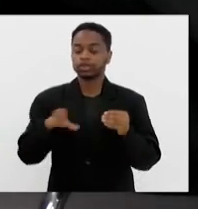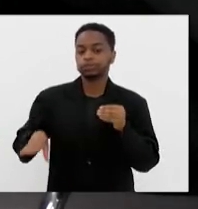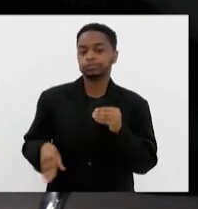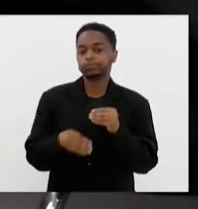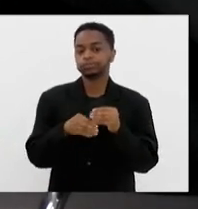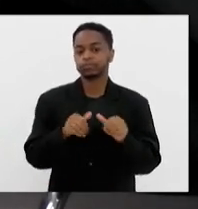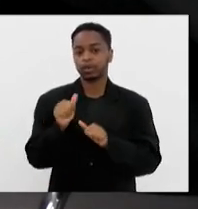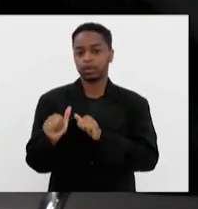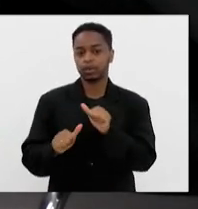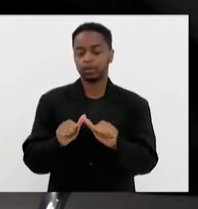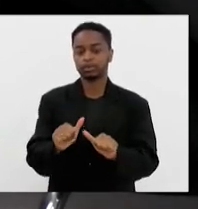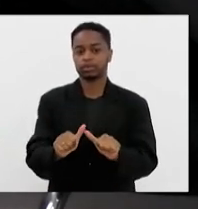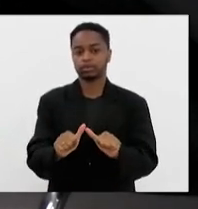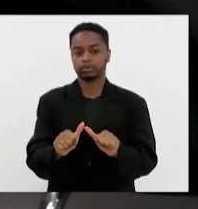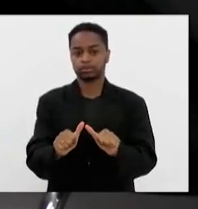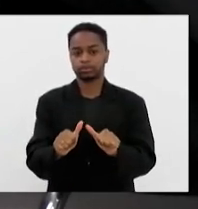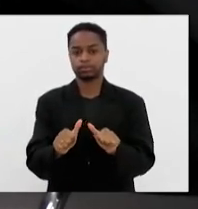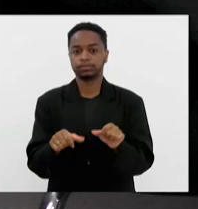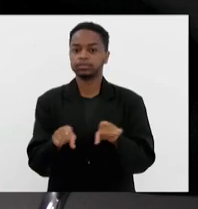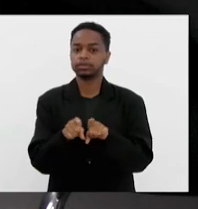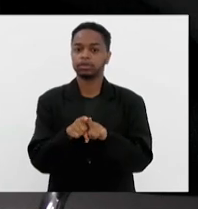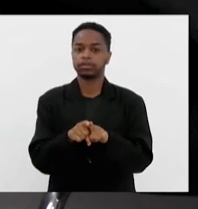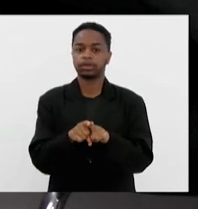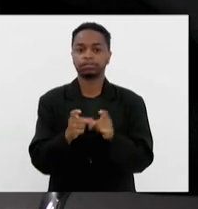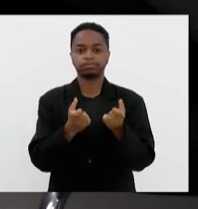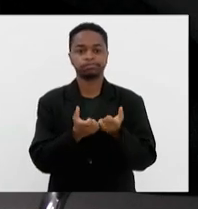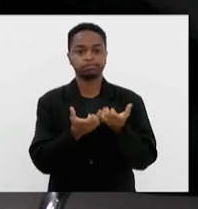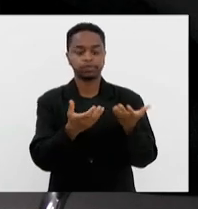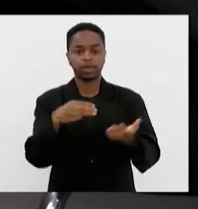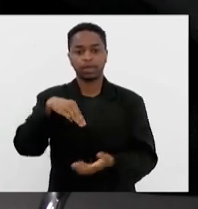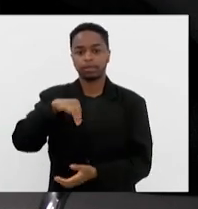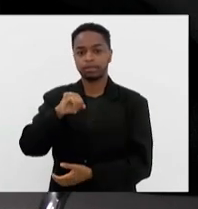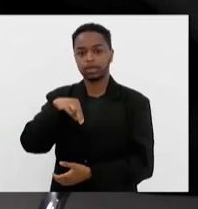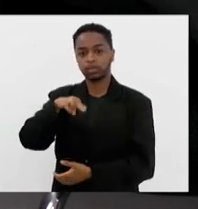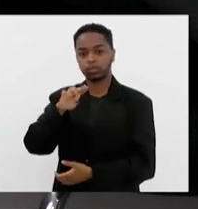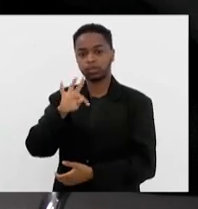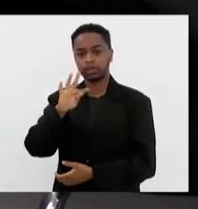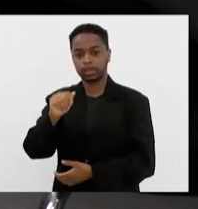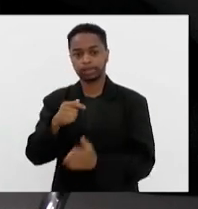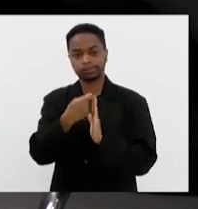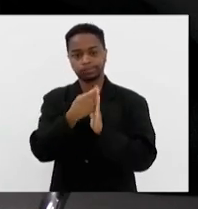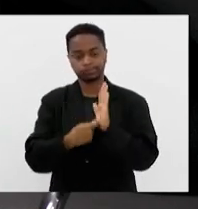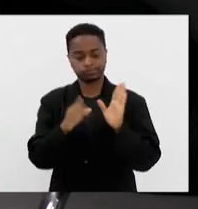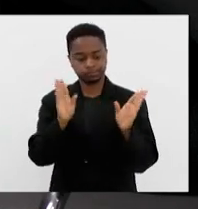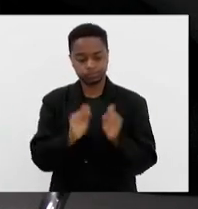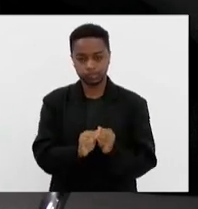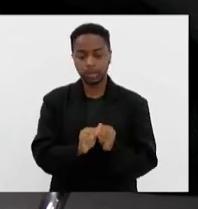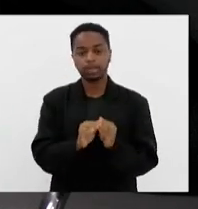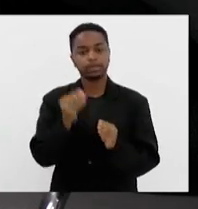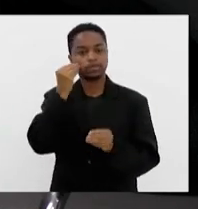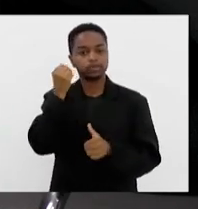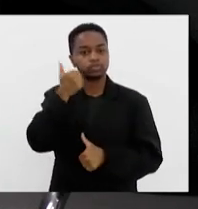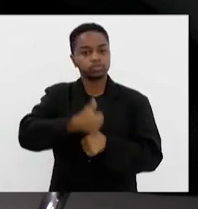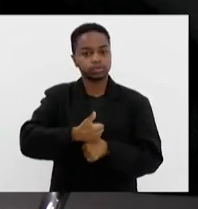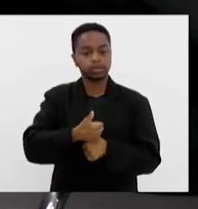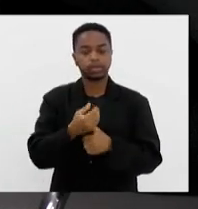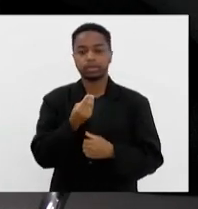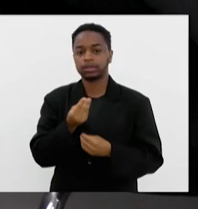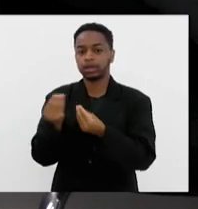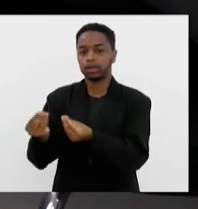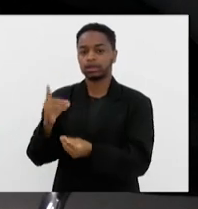essas modificações e entregamos uma minuta de substitutivo ao deputado Rodrigo